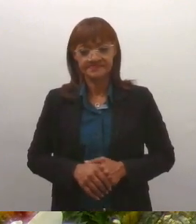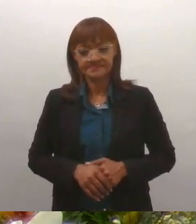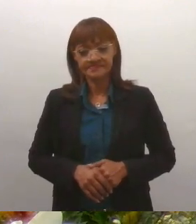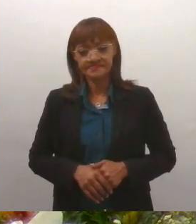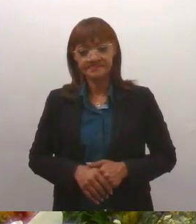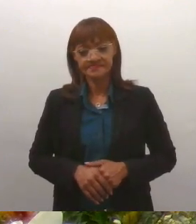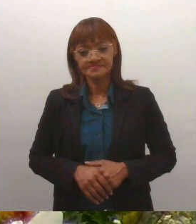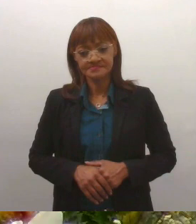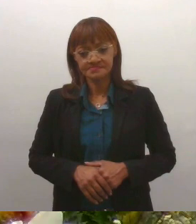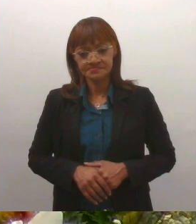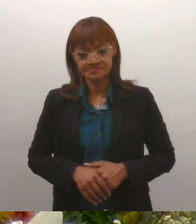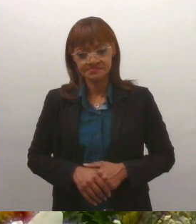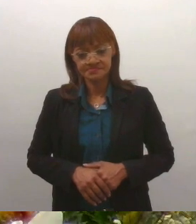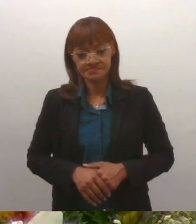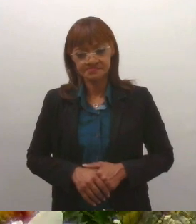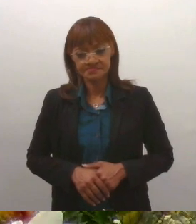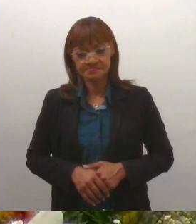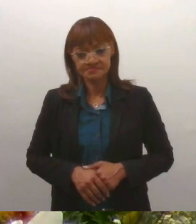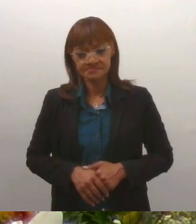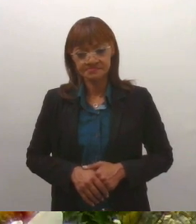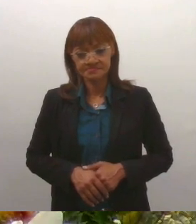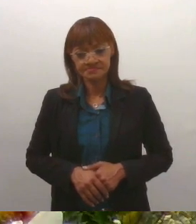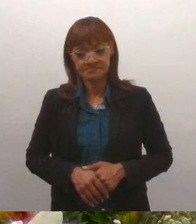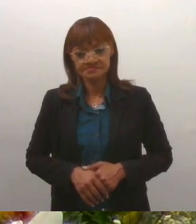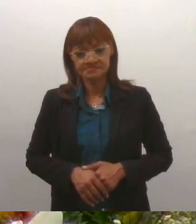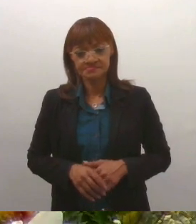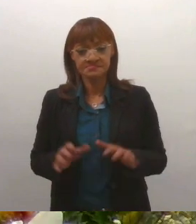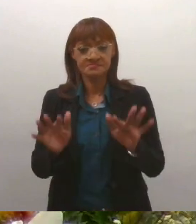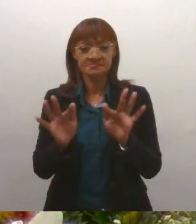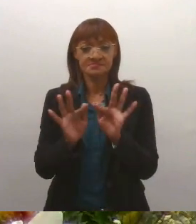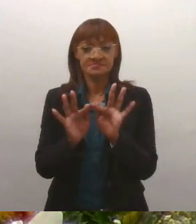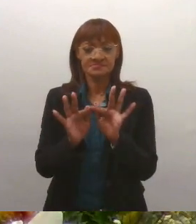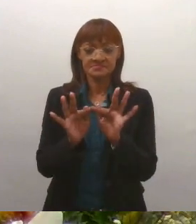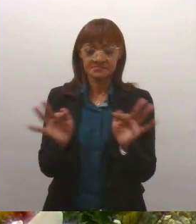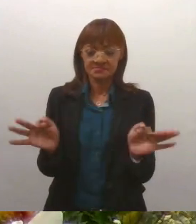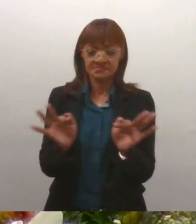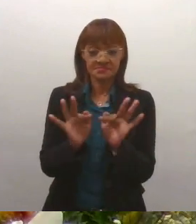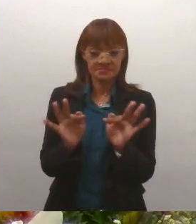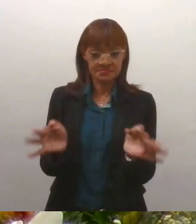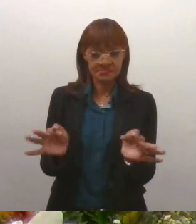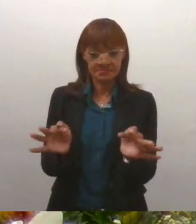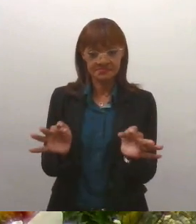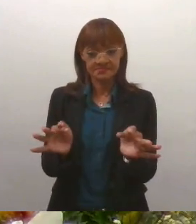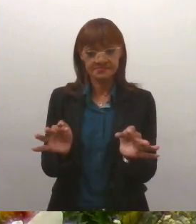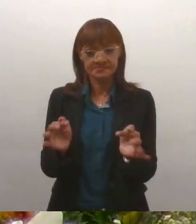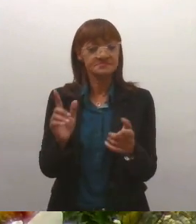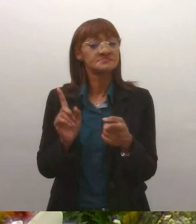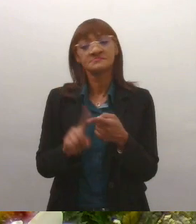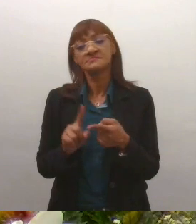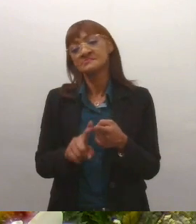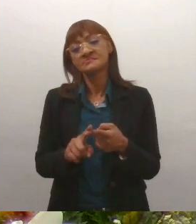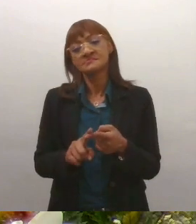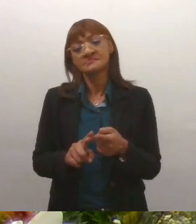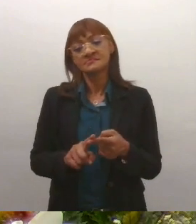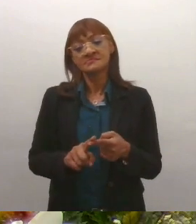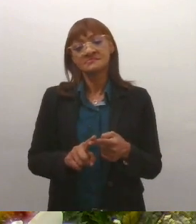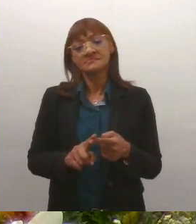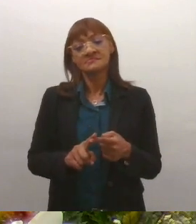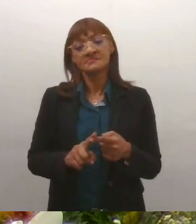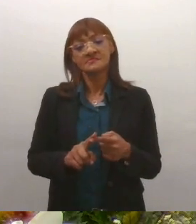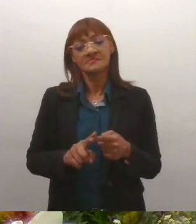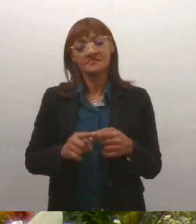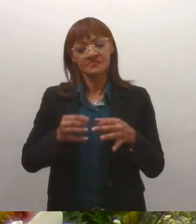pela simplicidade, mas com o rigor do trabalho e do atendimento de